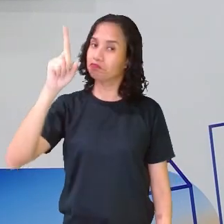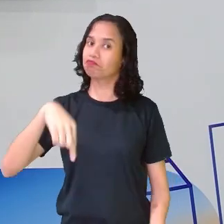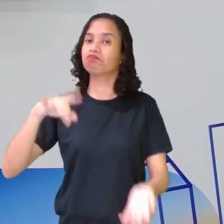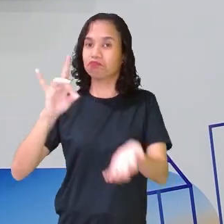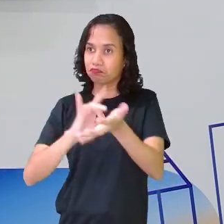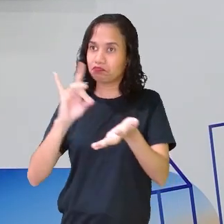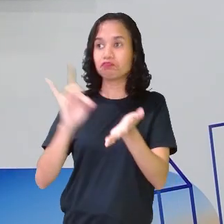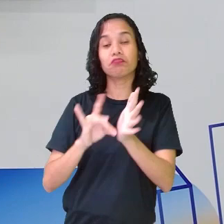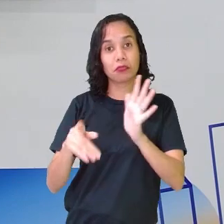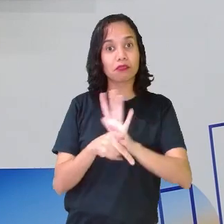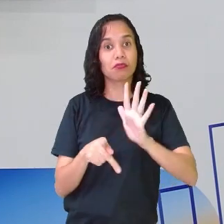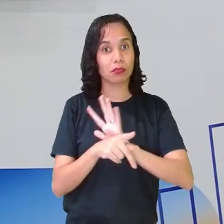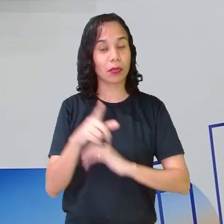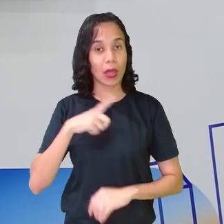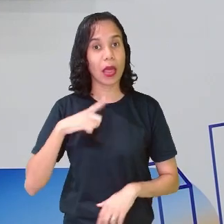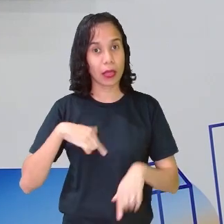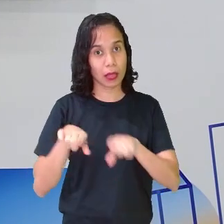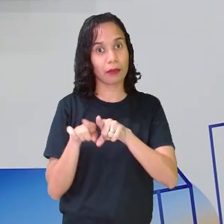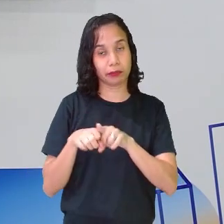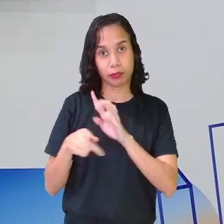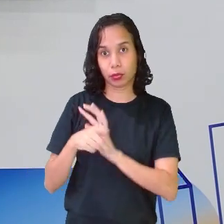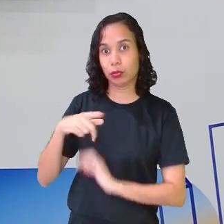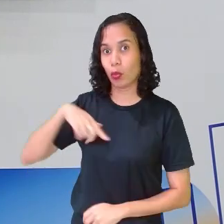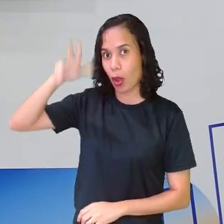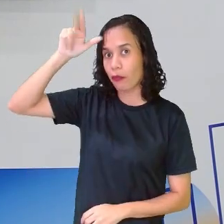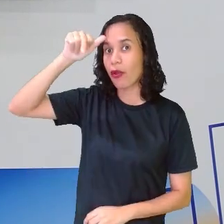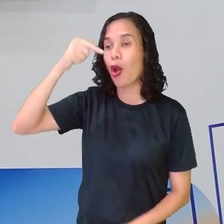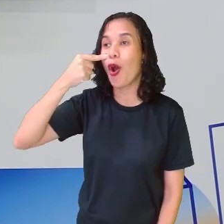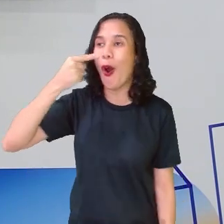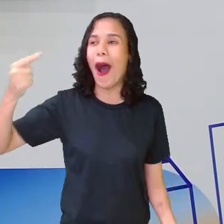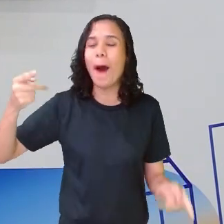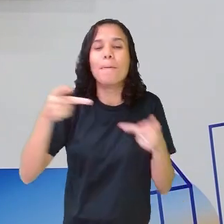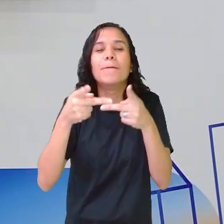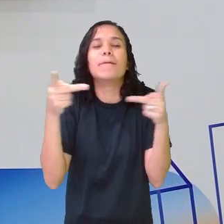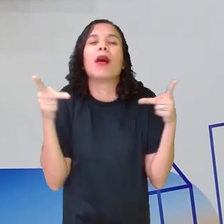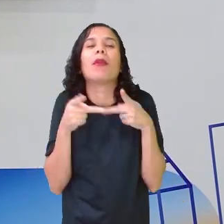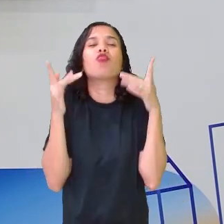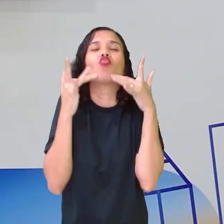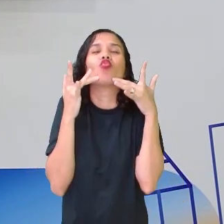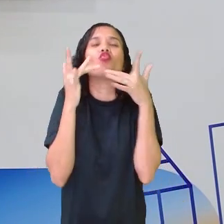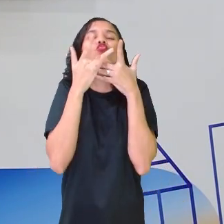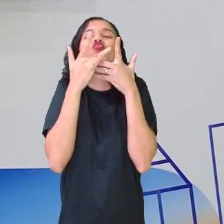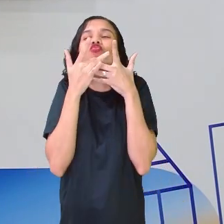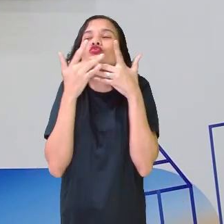É, na crina e no rabo, como eu falei. Olha um prato de papa aí, ó.